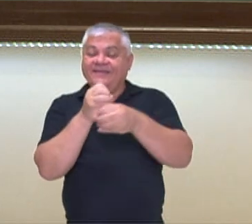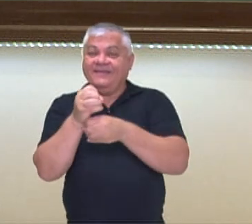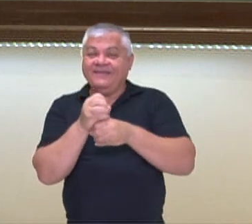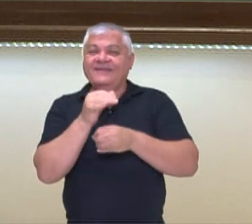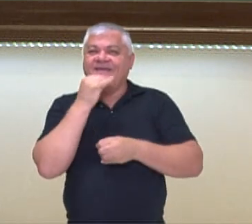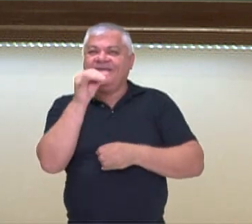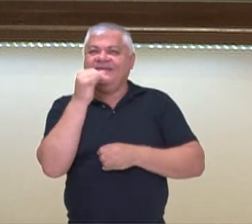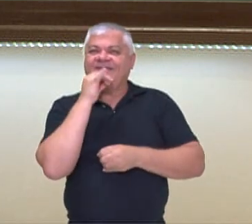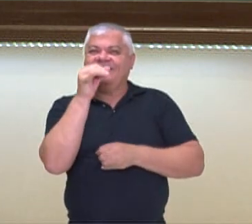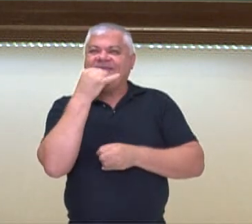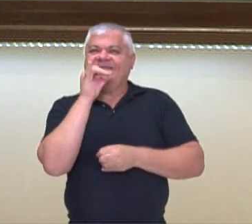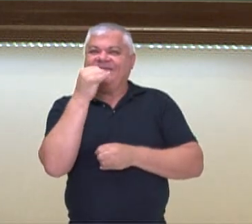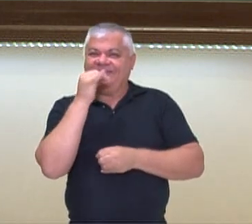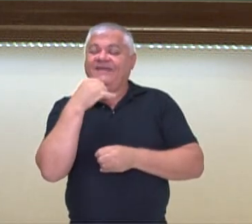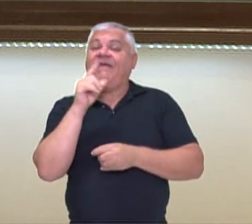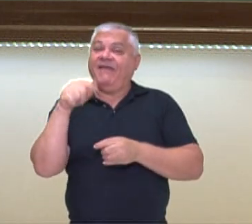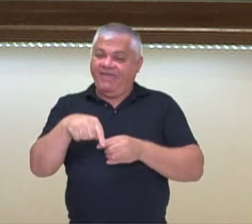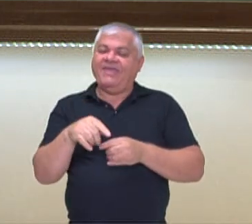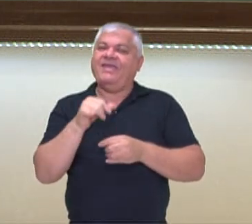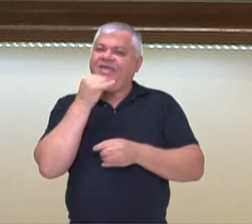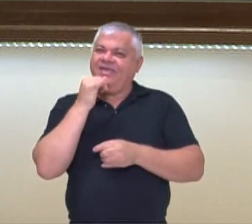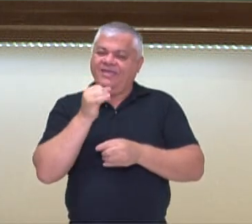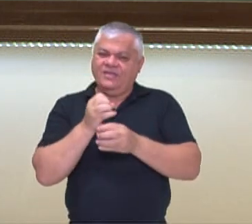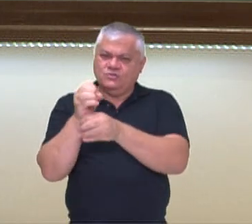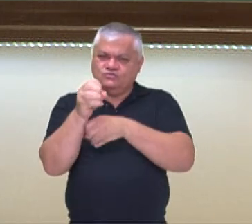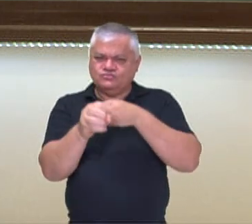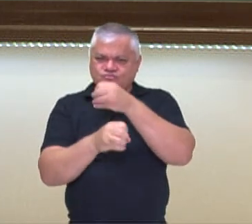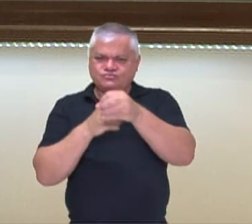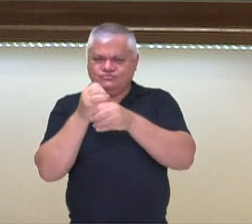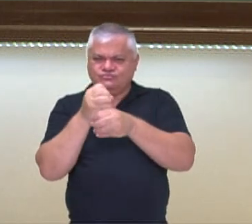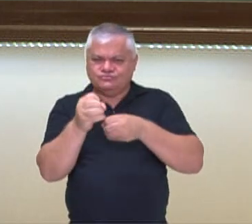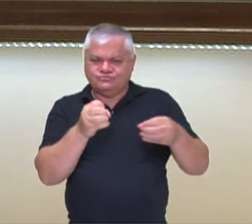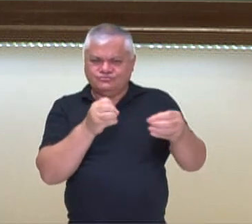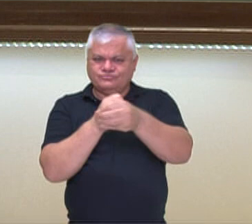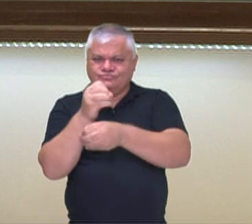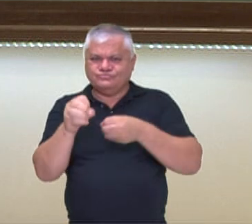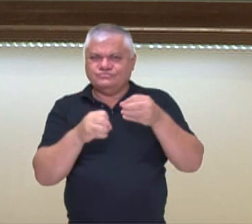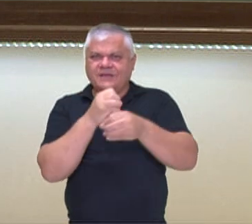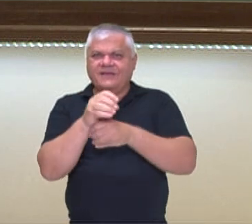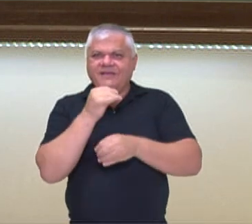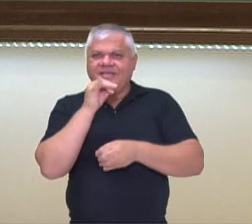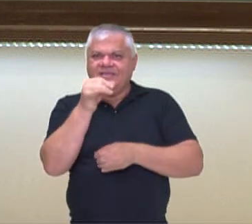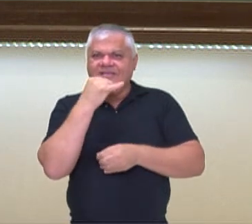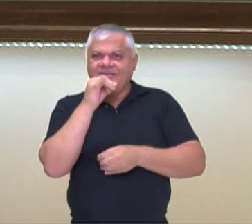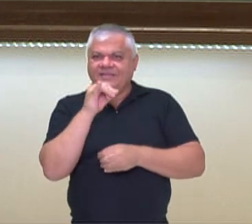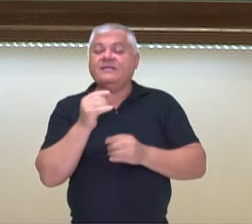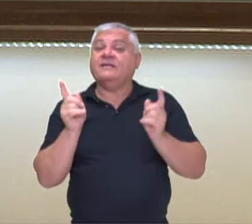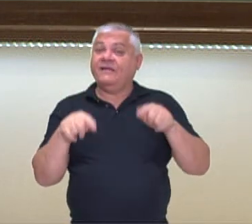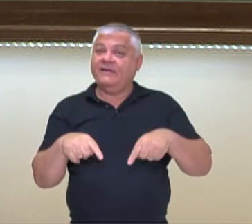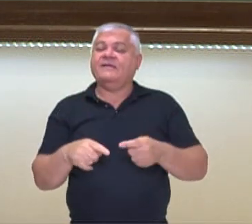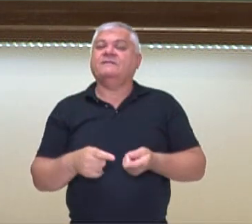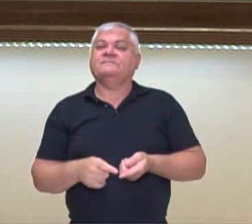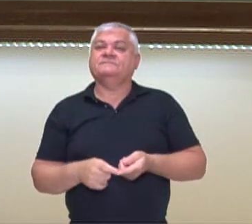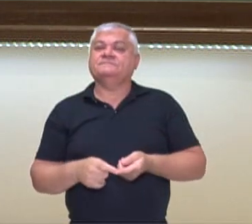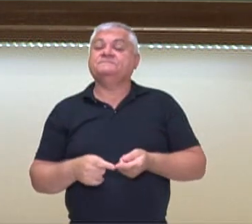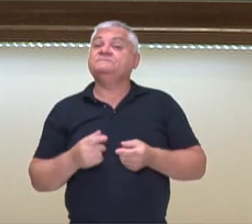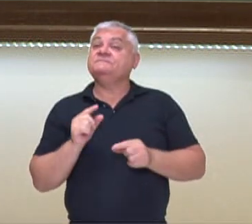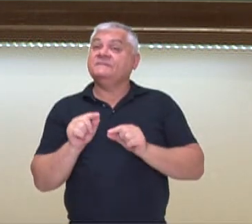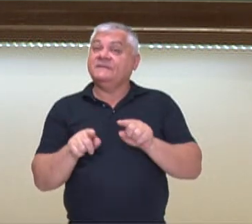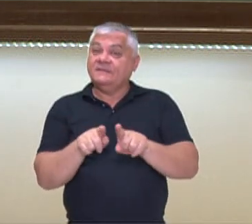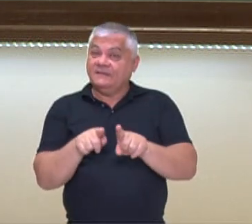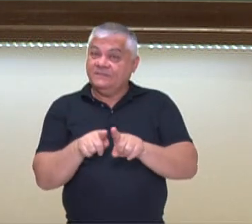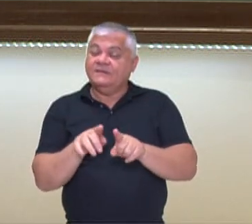a energia química sendo transformada em energia elétrica, tá certo? E aí nós temos